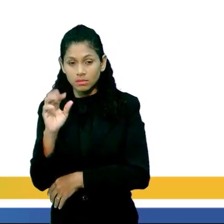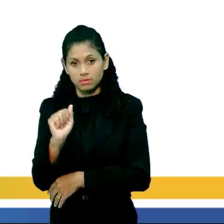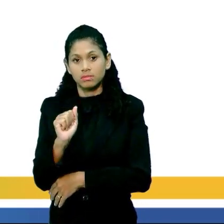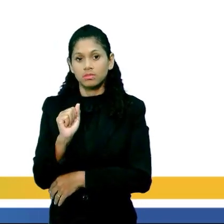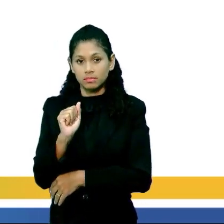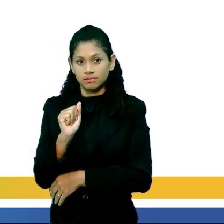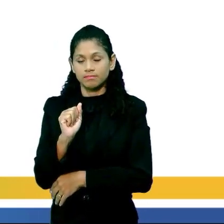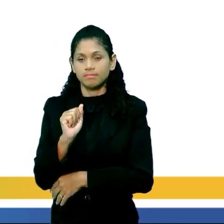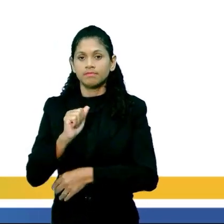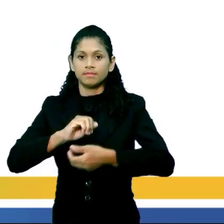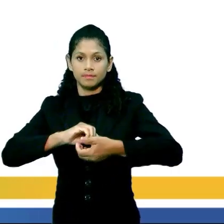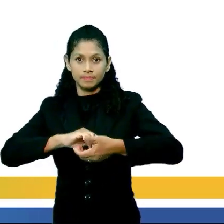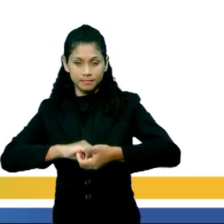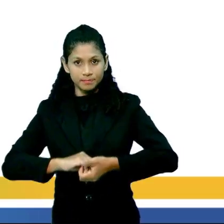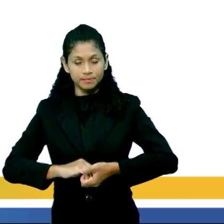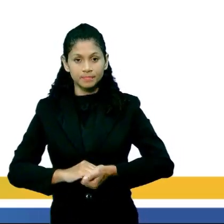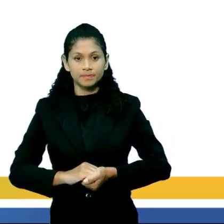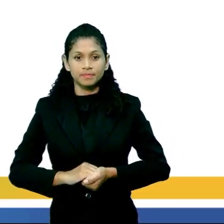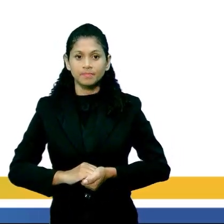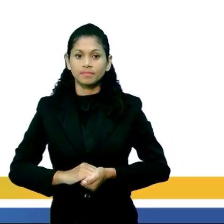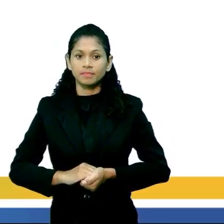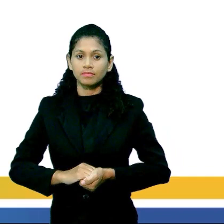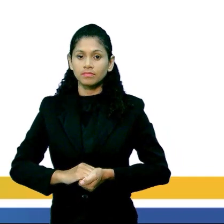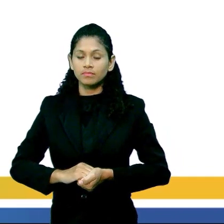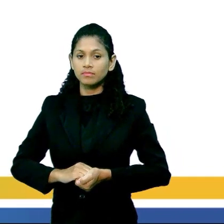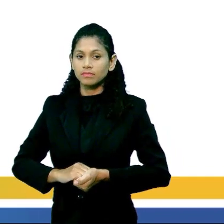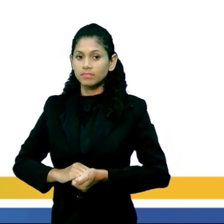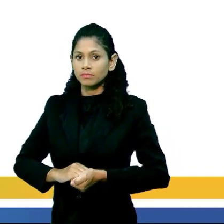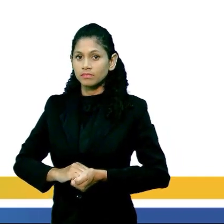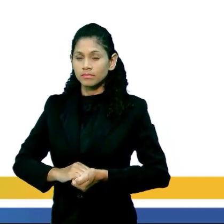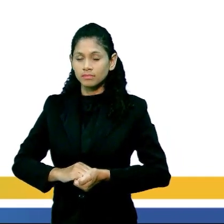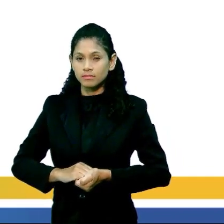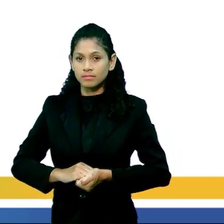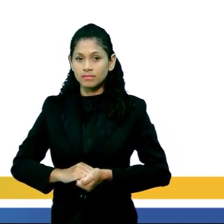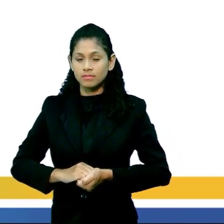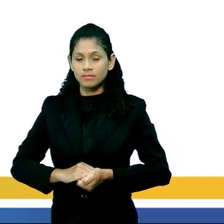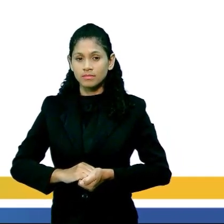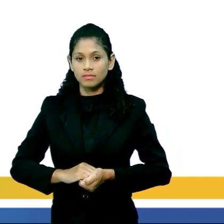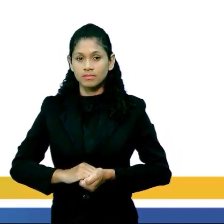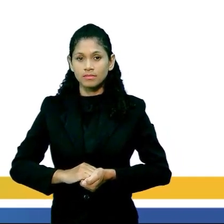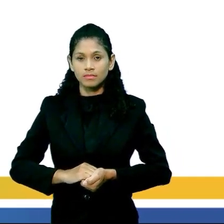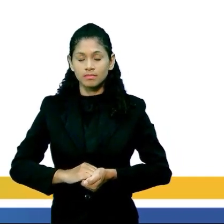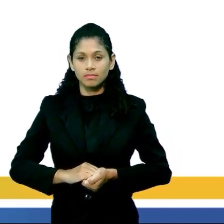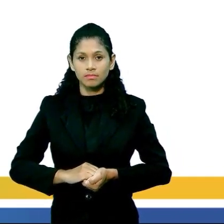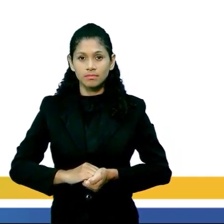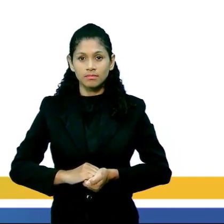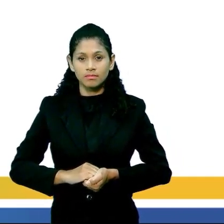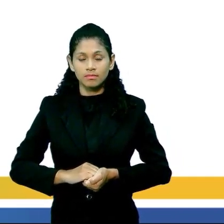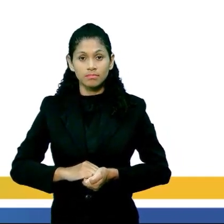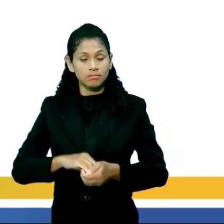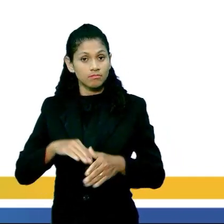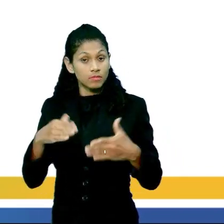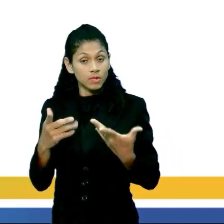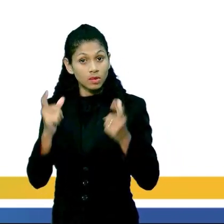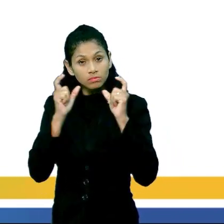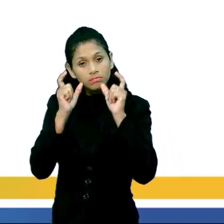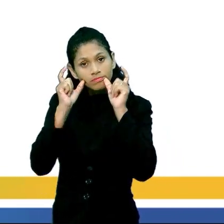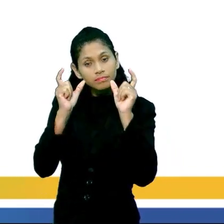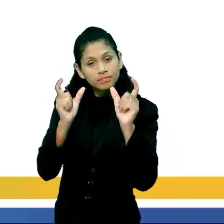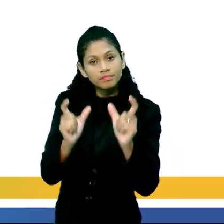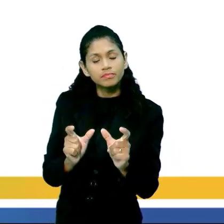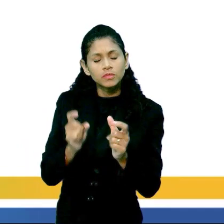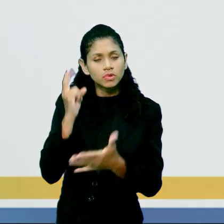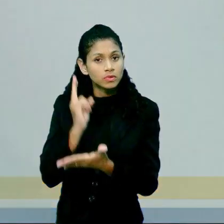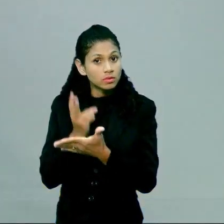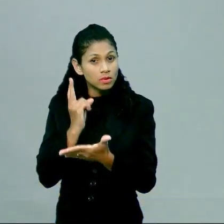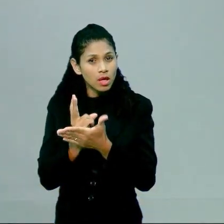menos alfa vezes o R2, que é igual a θ vezes o R2. Então, vamos observar que